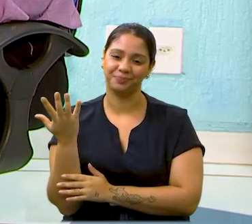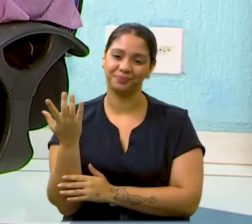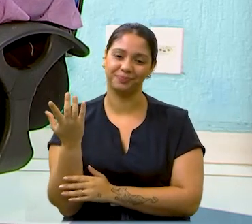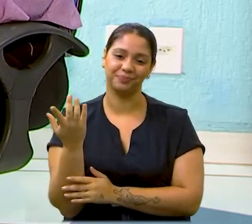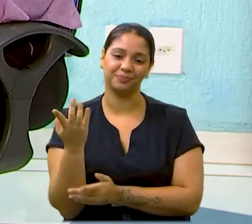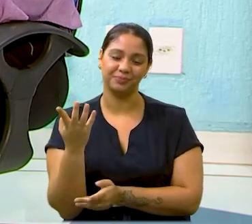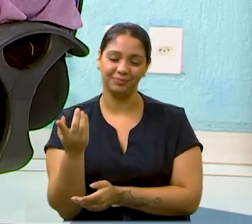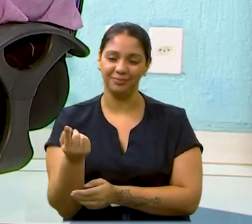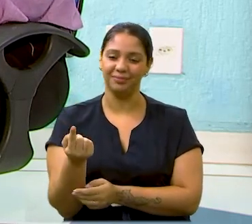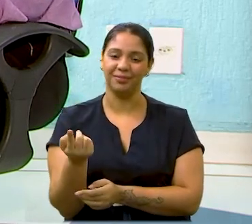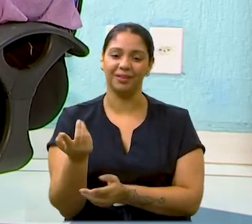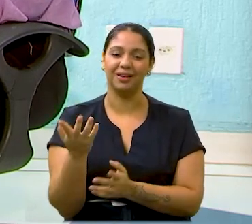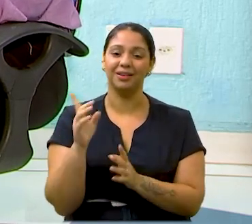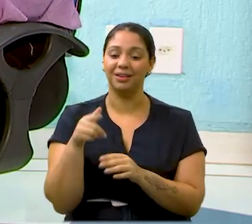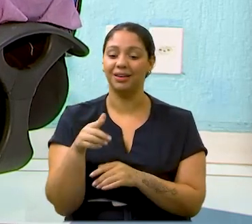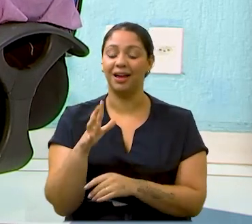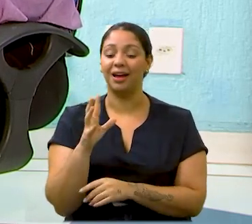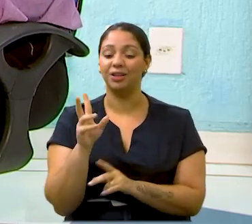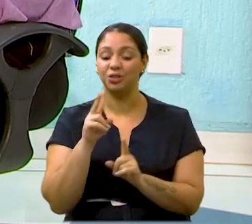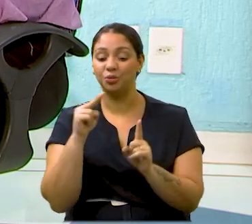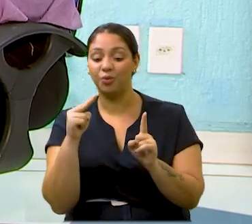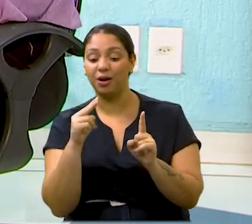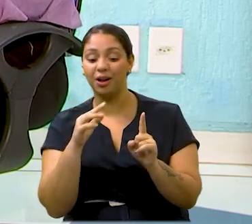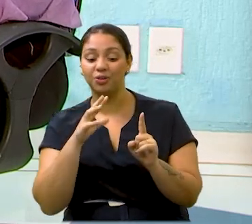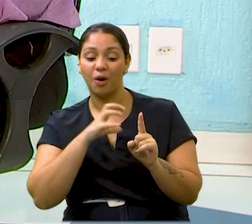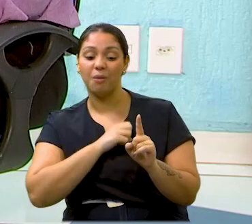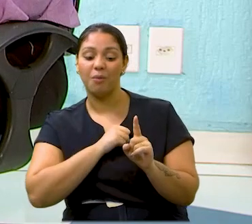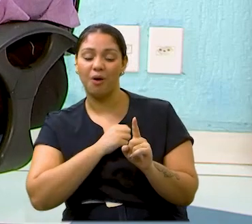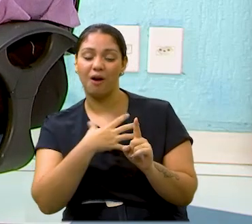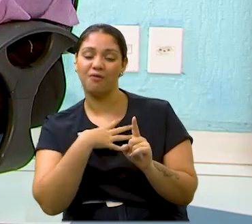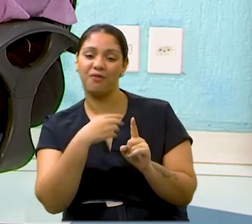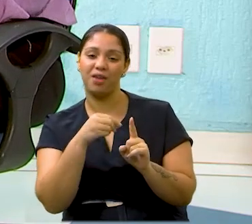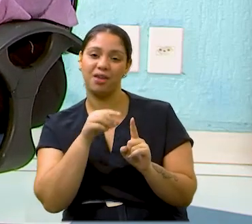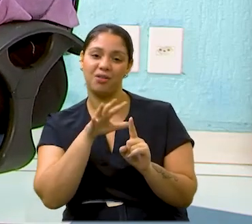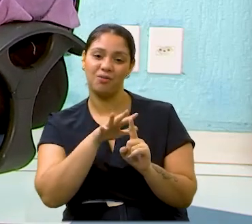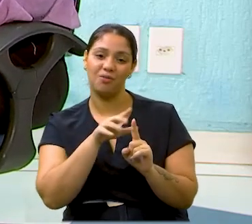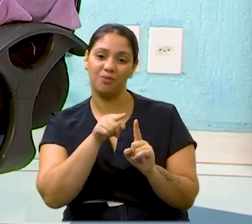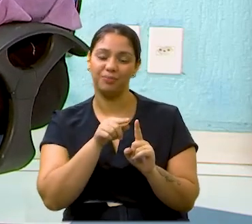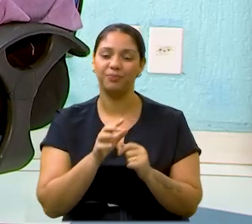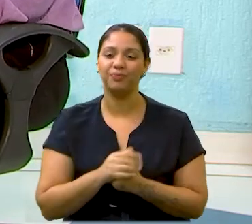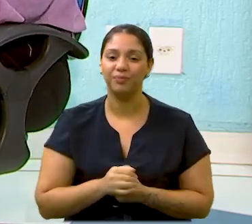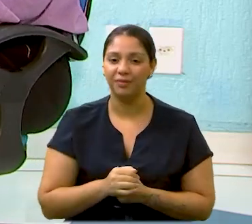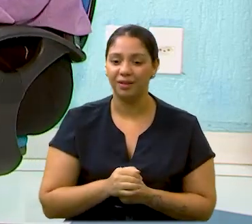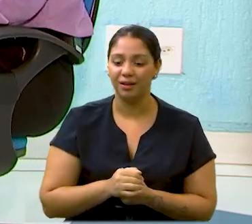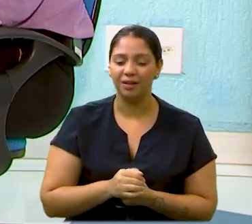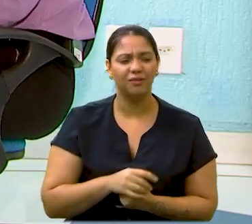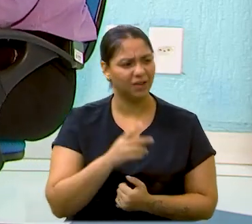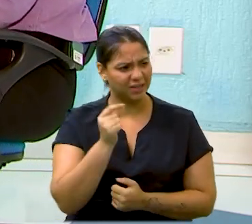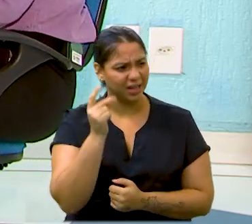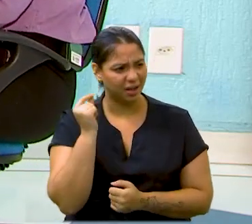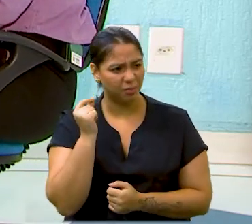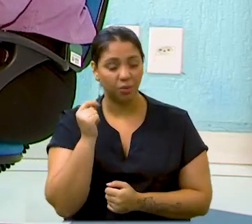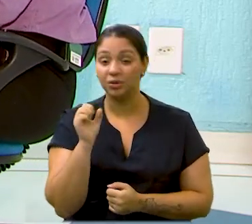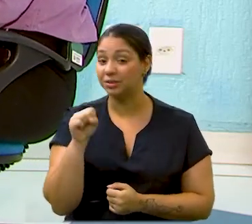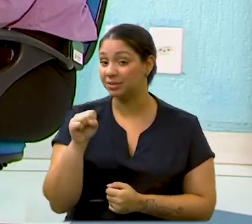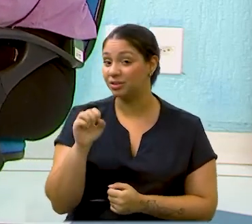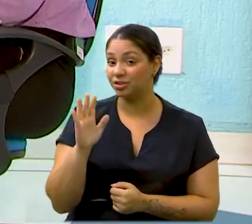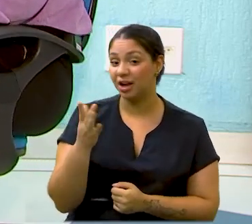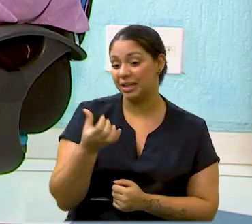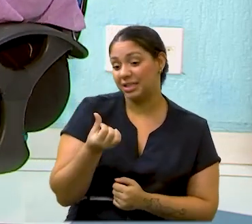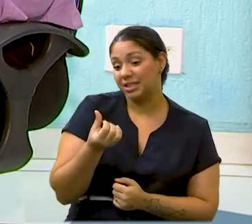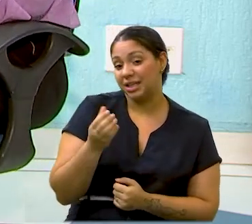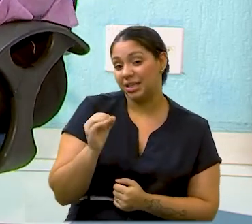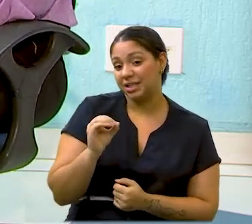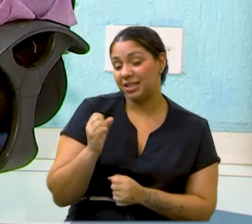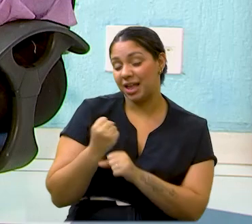de um olhar do amor de um pai ao seu filho. Olha tá? aí. Então, Faz tempo, Yara? Sim, já há 60 anos